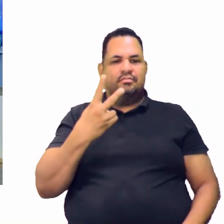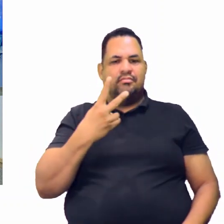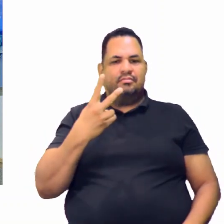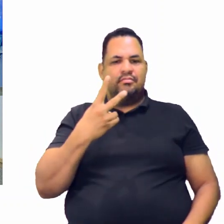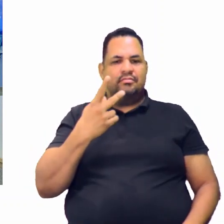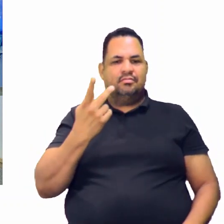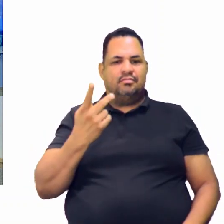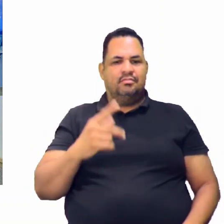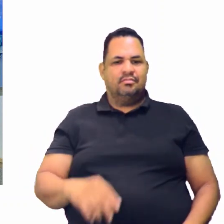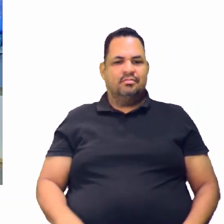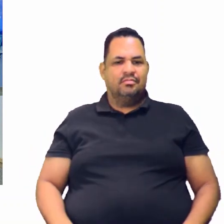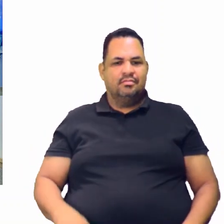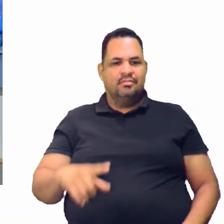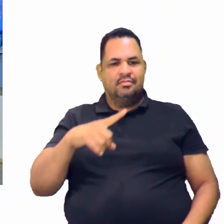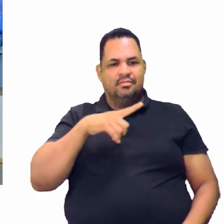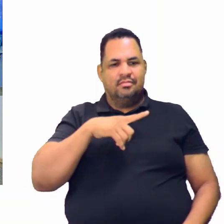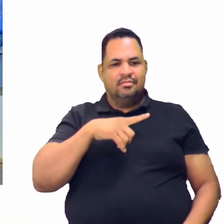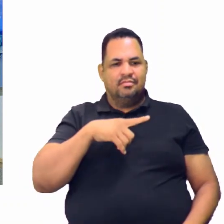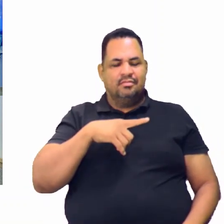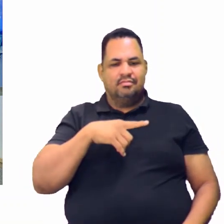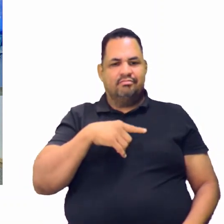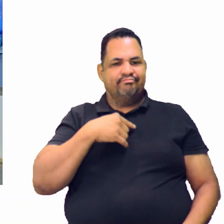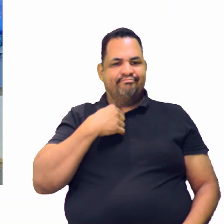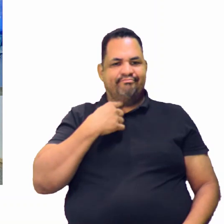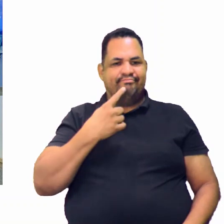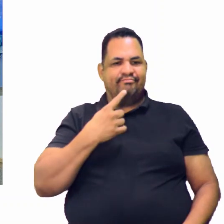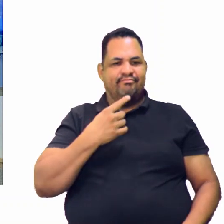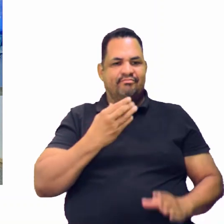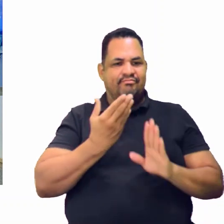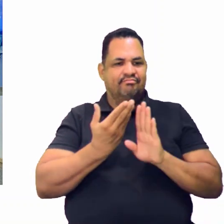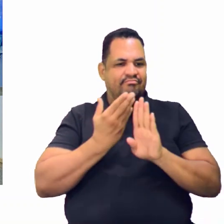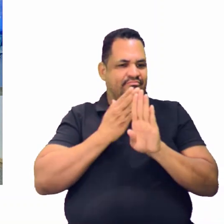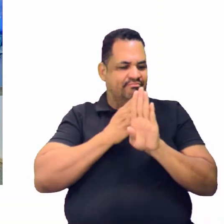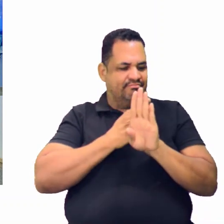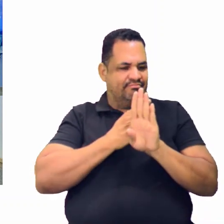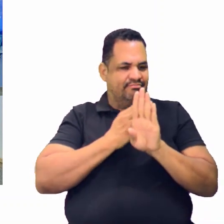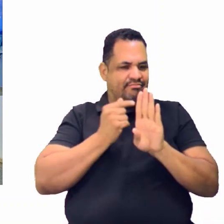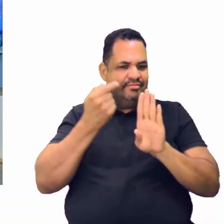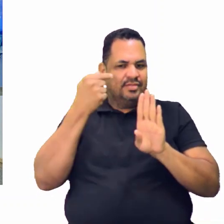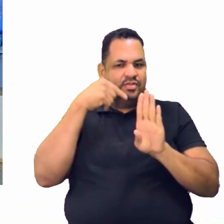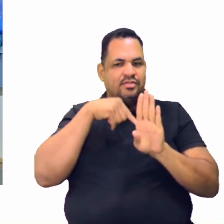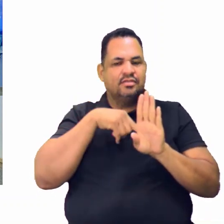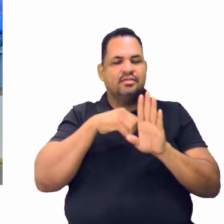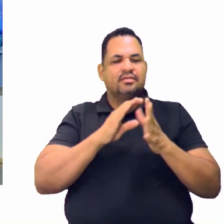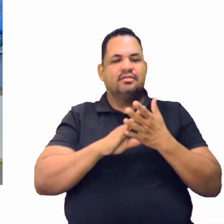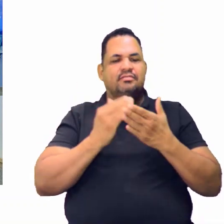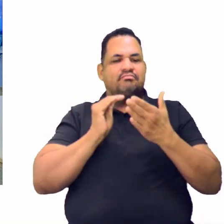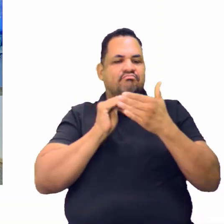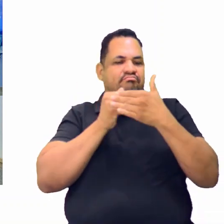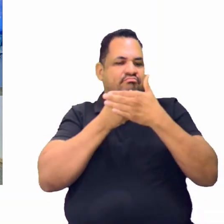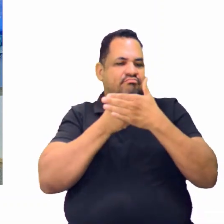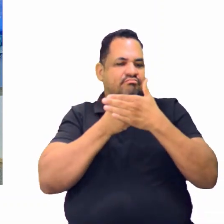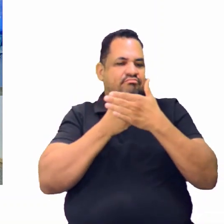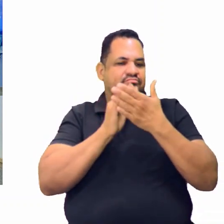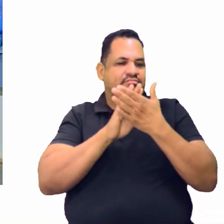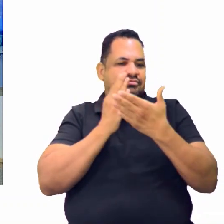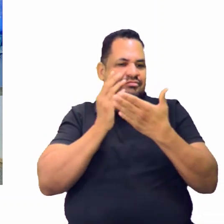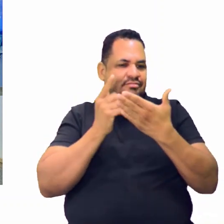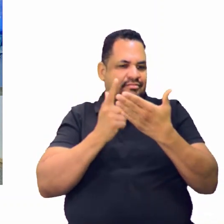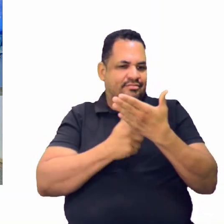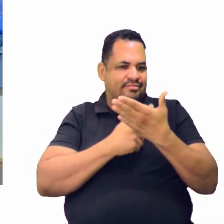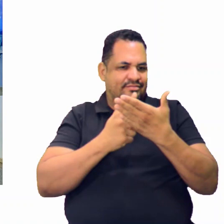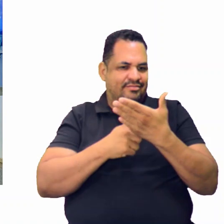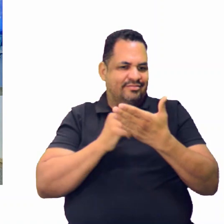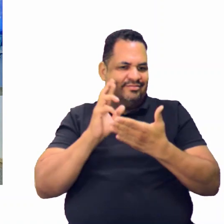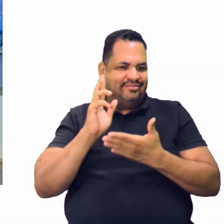pessoas, ó, não, 3, nem adiantou, amadinho, se esconder atrás do livro. Tá certo? Um abaixou a cabeça, outro colocou a mão.